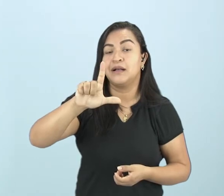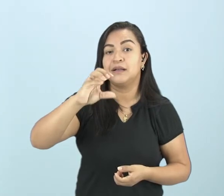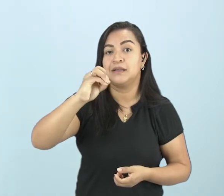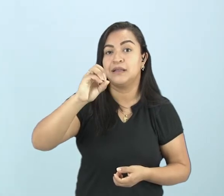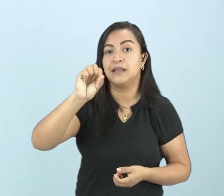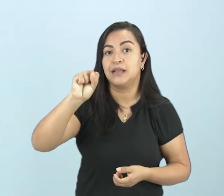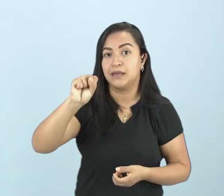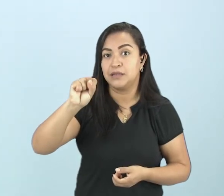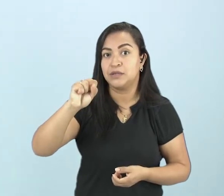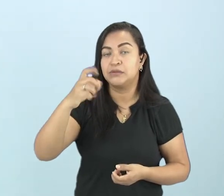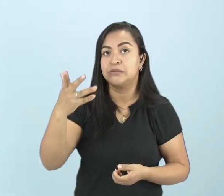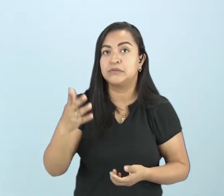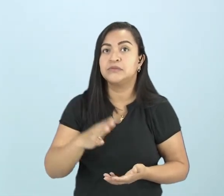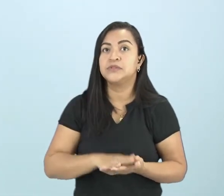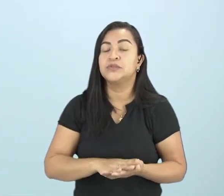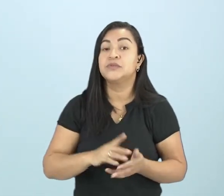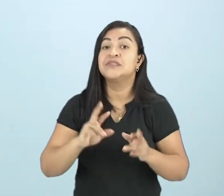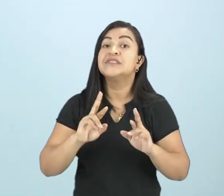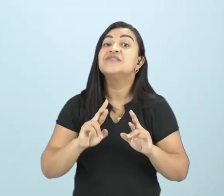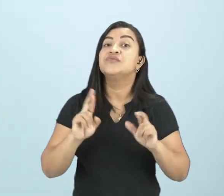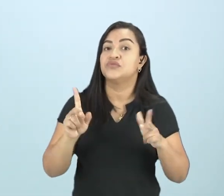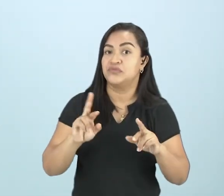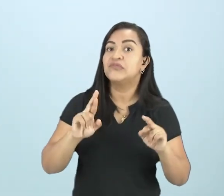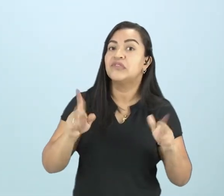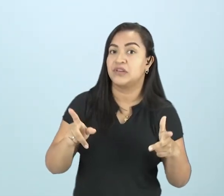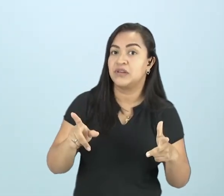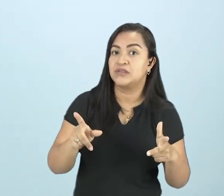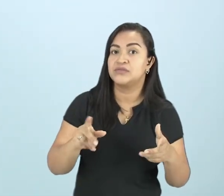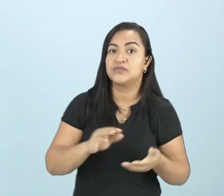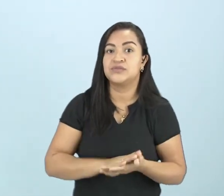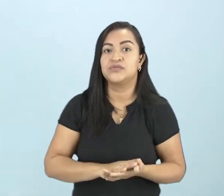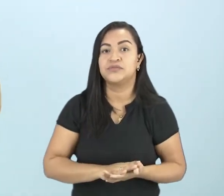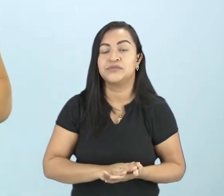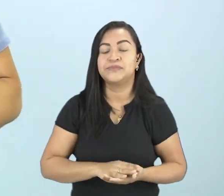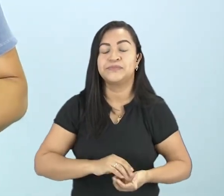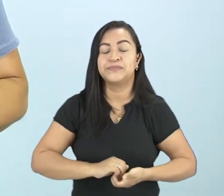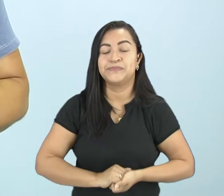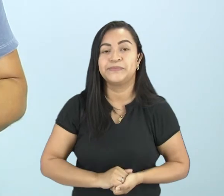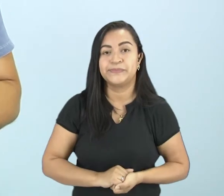aquele quadrozinho com 16 obedecendo à segunda lei de Mendel. Tudo bem?